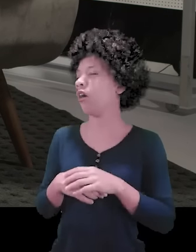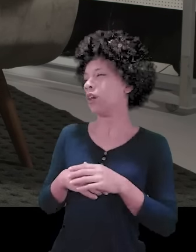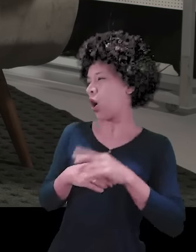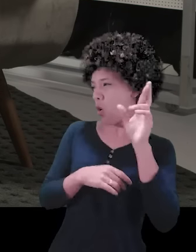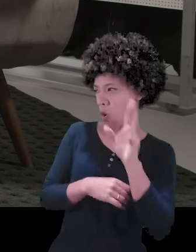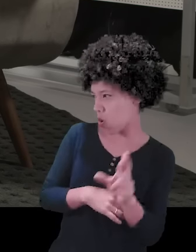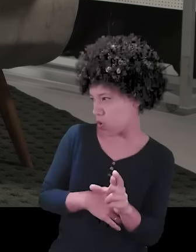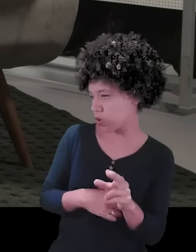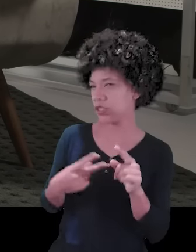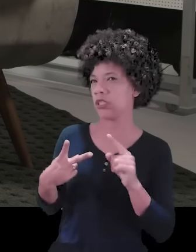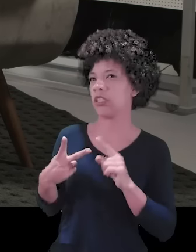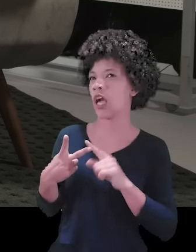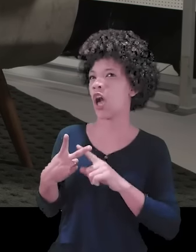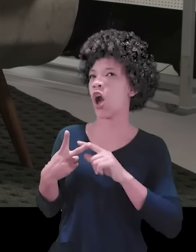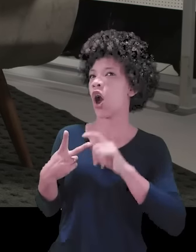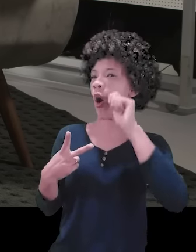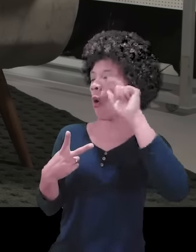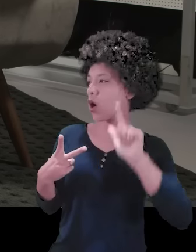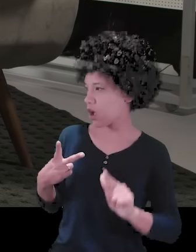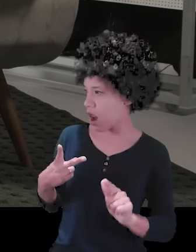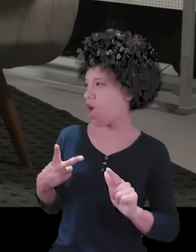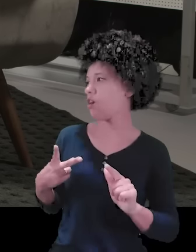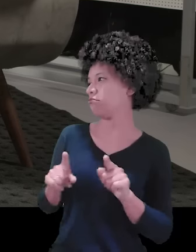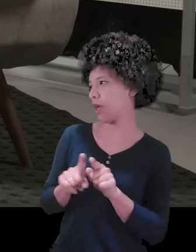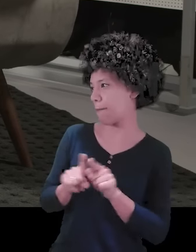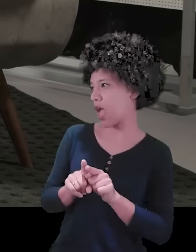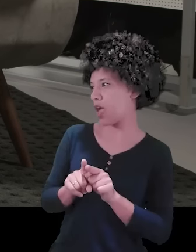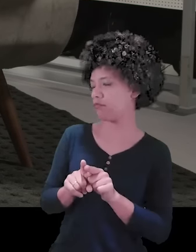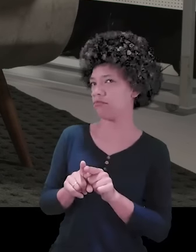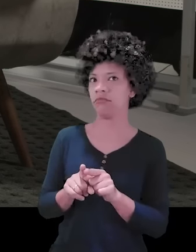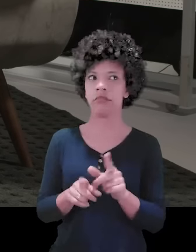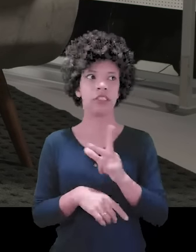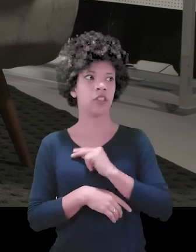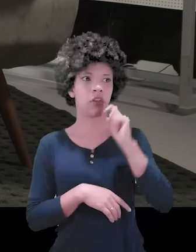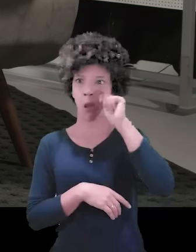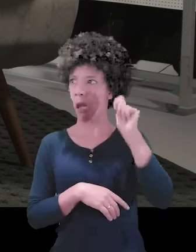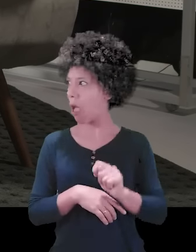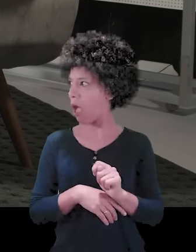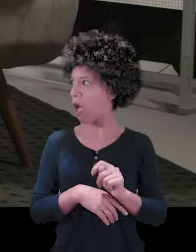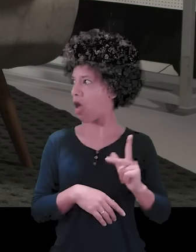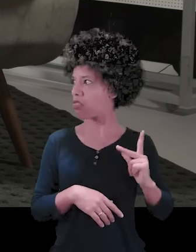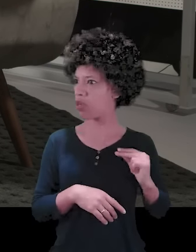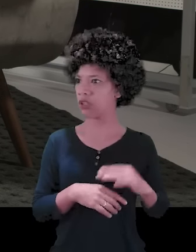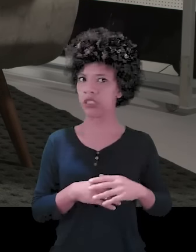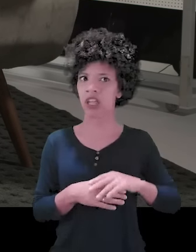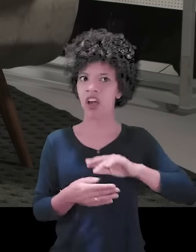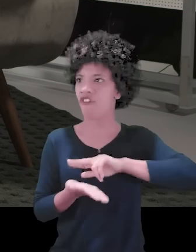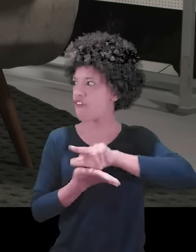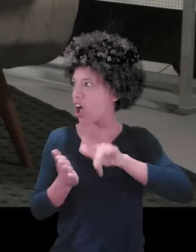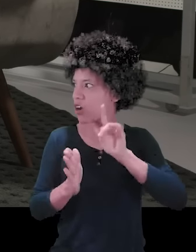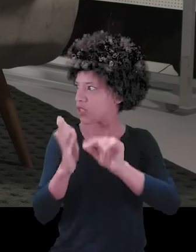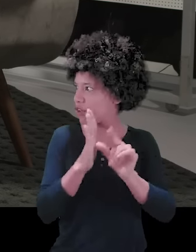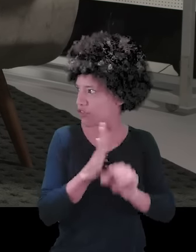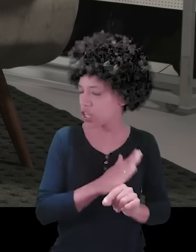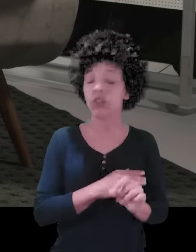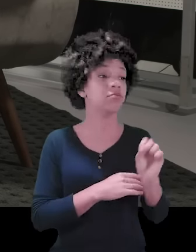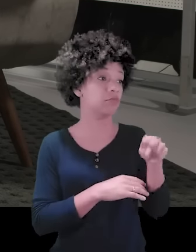exatamente vai pro crania Vale para Olha que coisa refugiada para caramba deve ter né sim